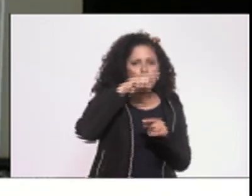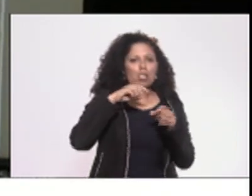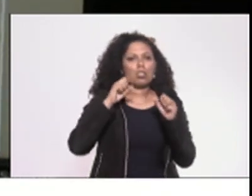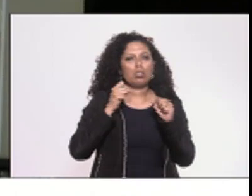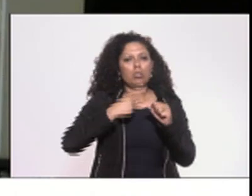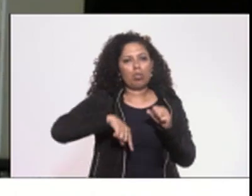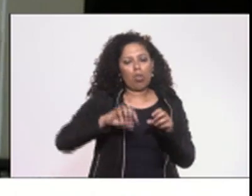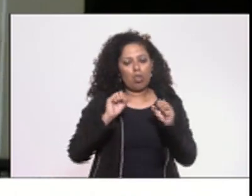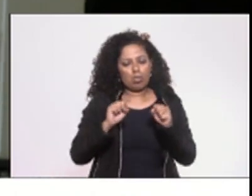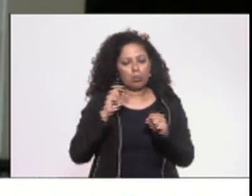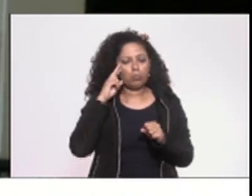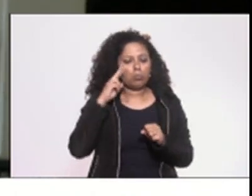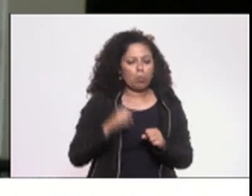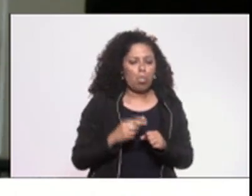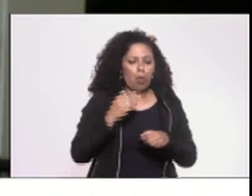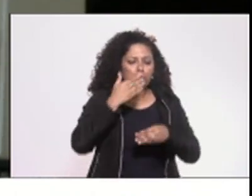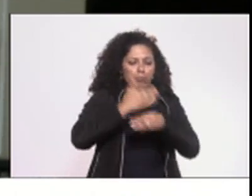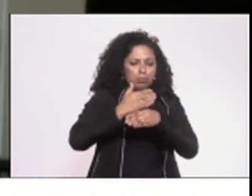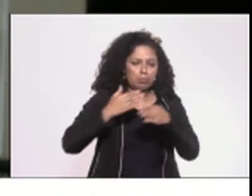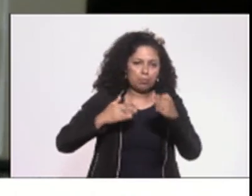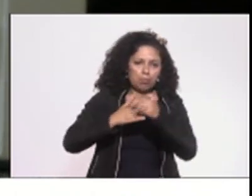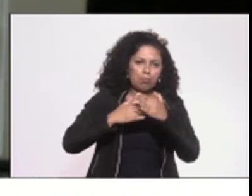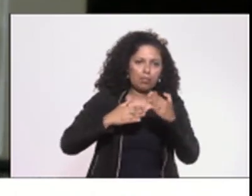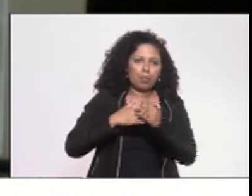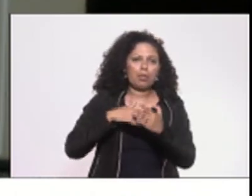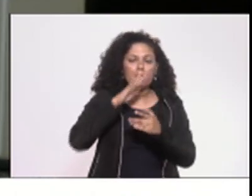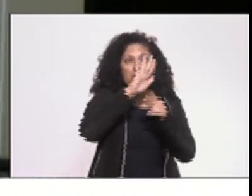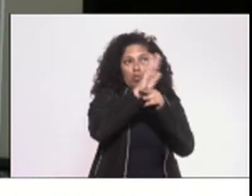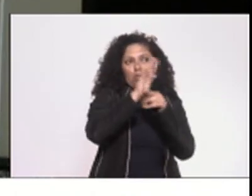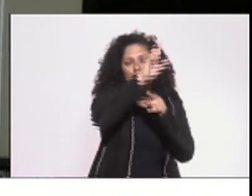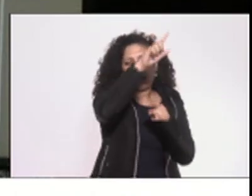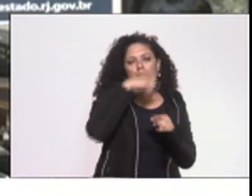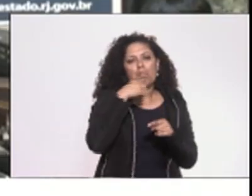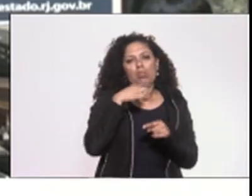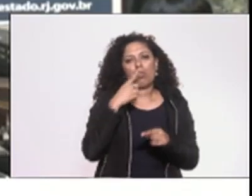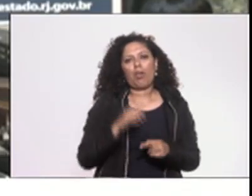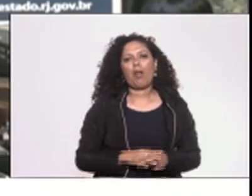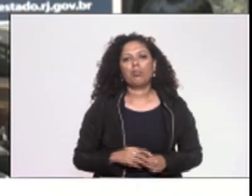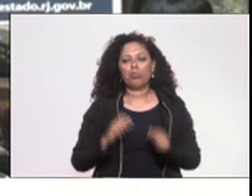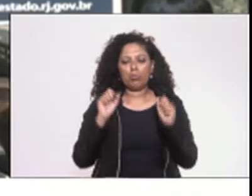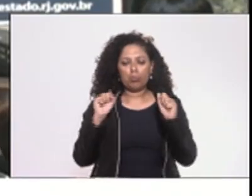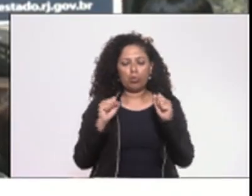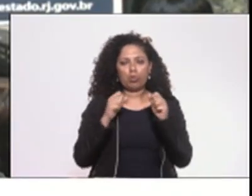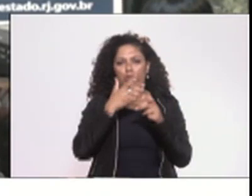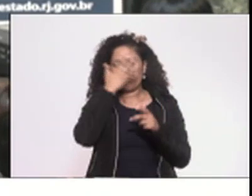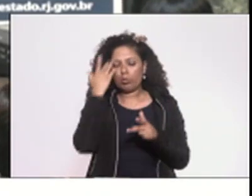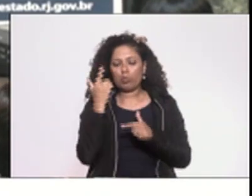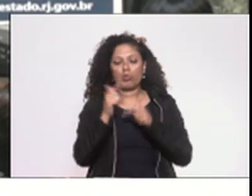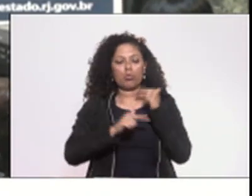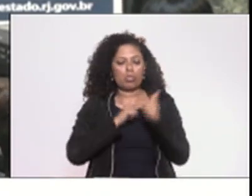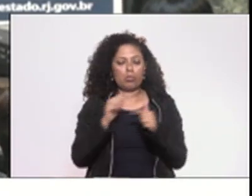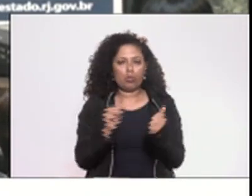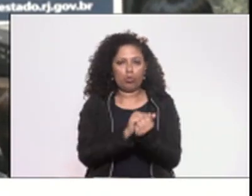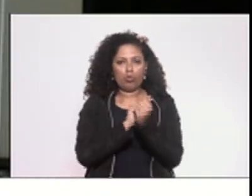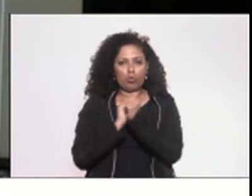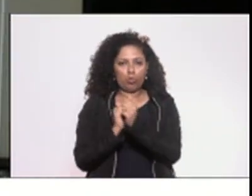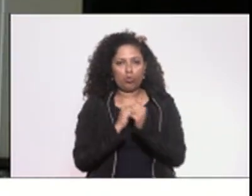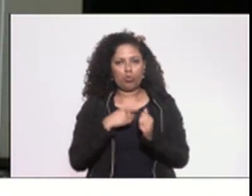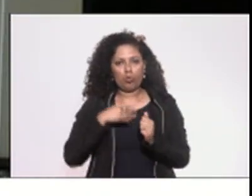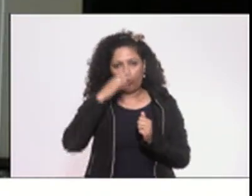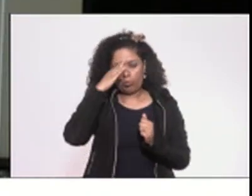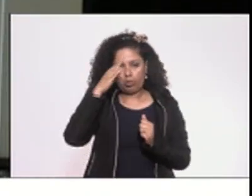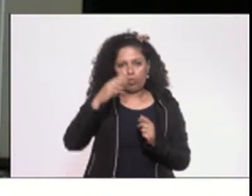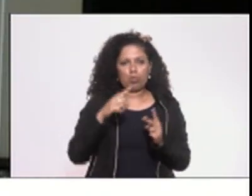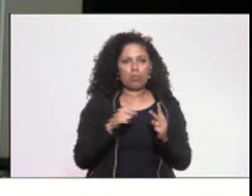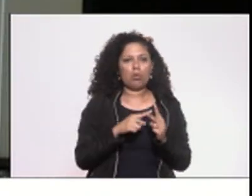ser úteis com barreiras de contenção, etc, etc. Um pouco do nosso time, né? Eu sou o fundador e CEO, venho da TOTUS. O